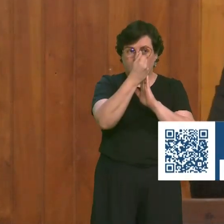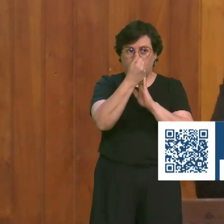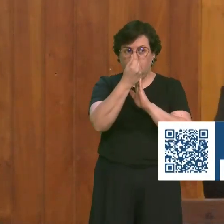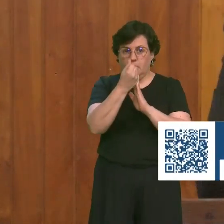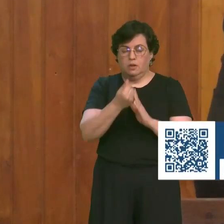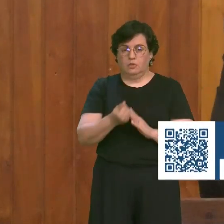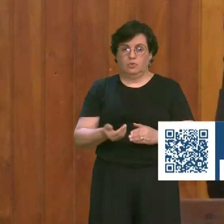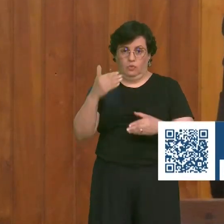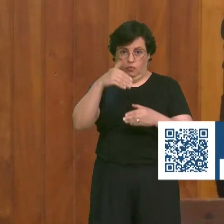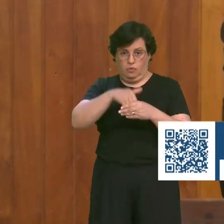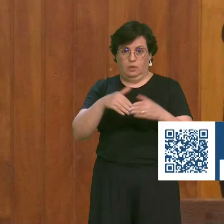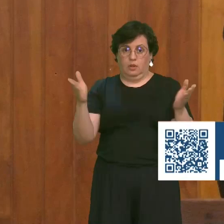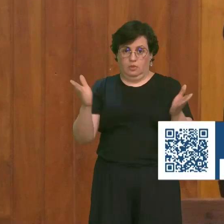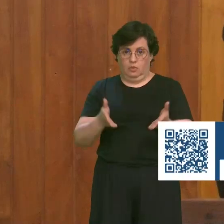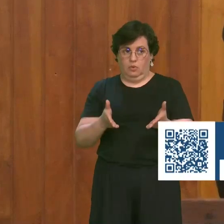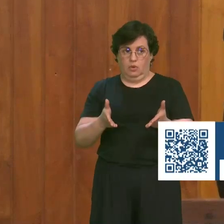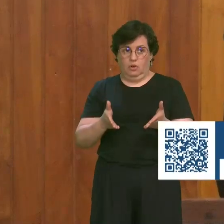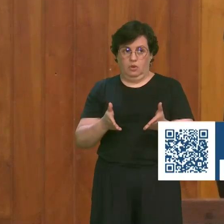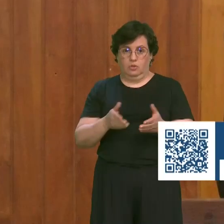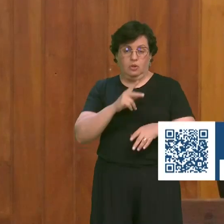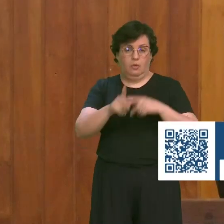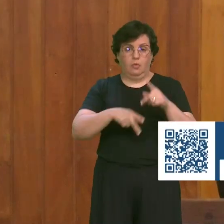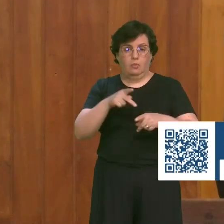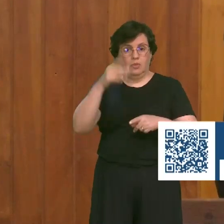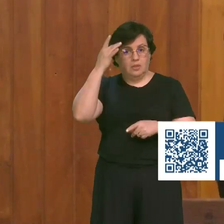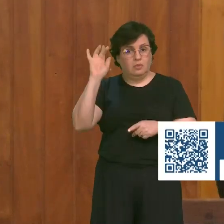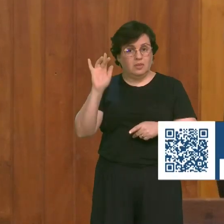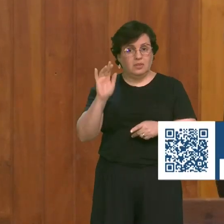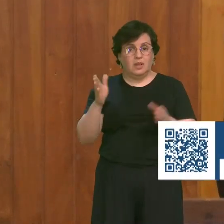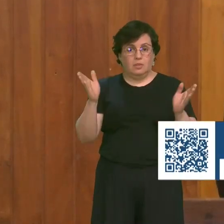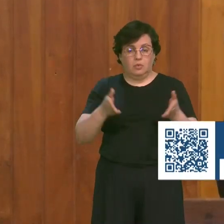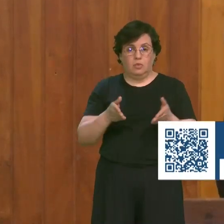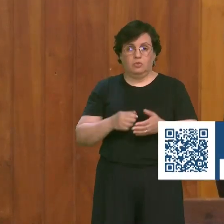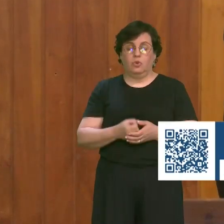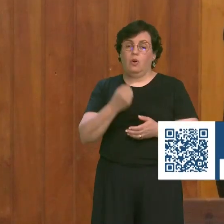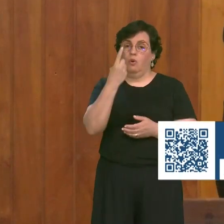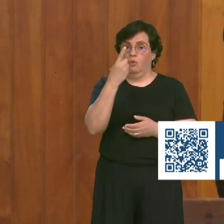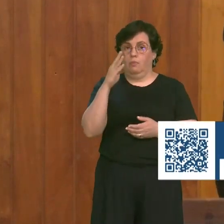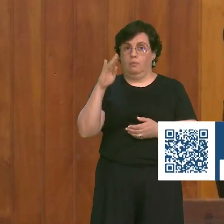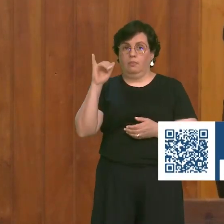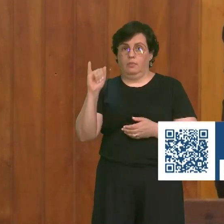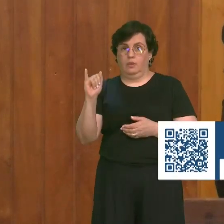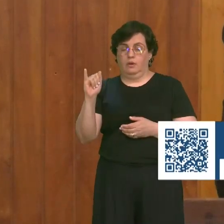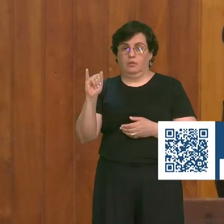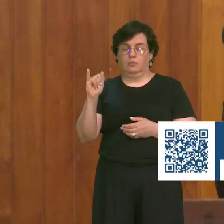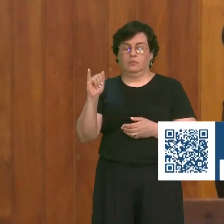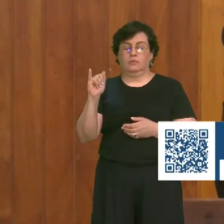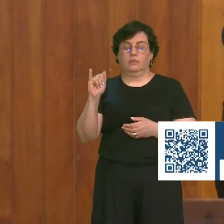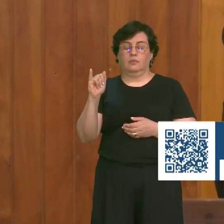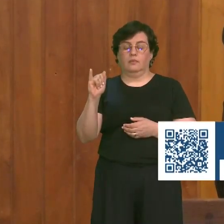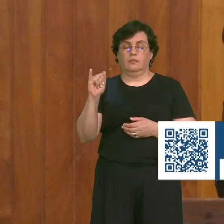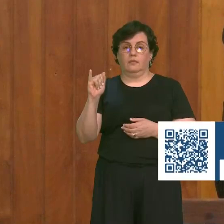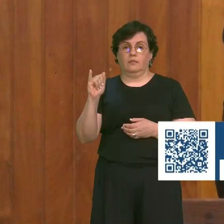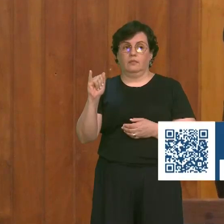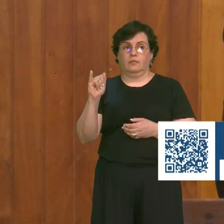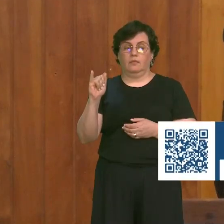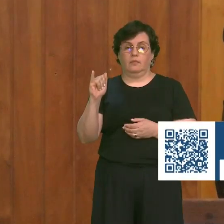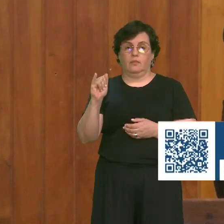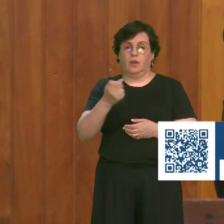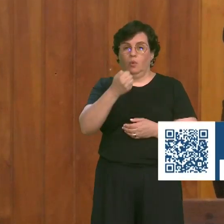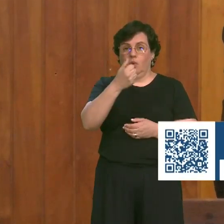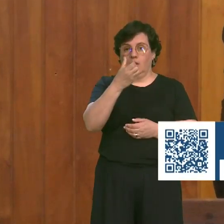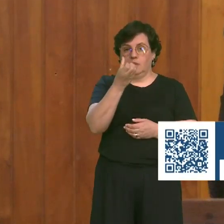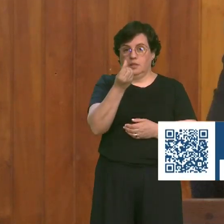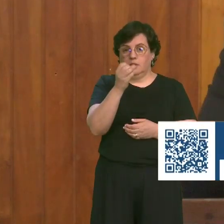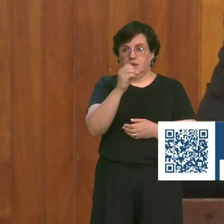hoje população não sabe disso é de 1 bilhão eu vou repetir um bilhão e